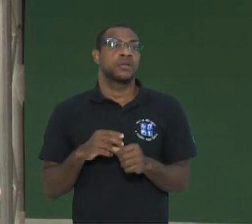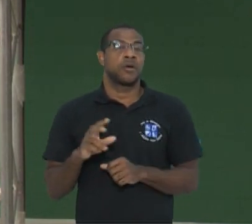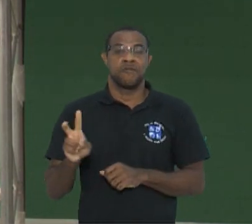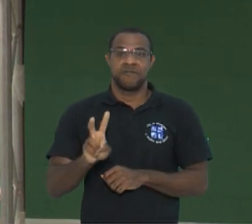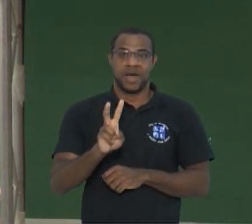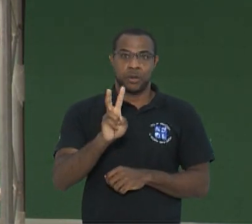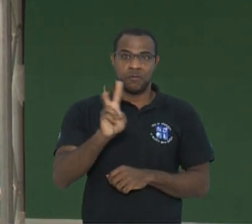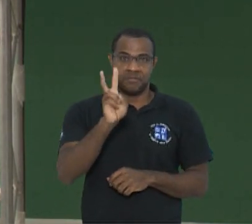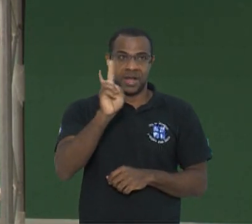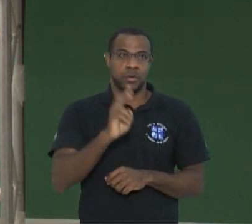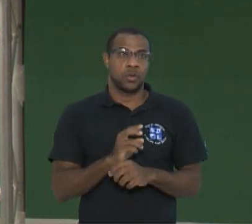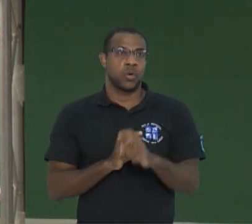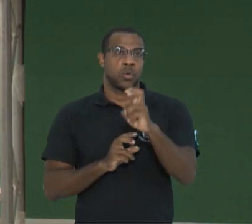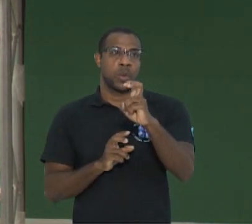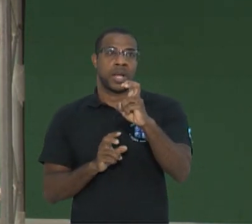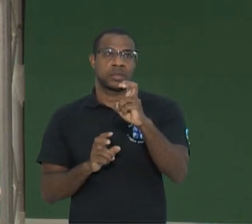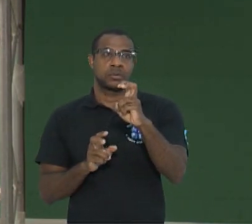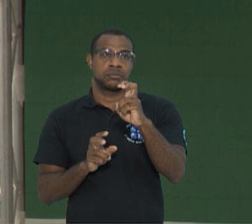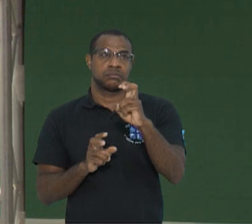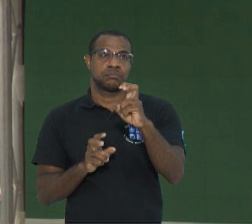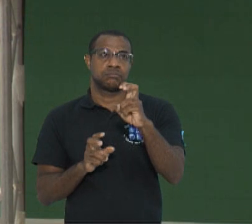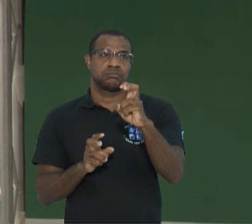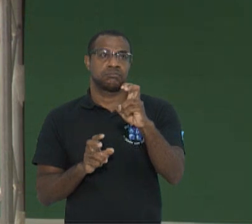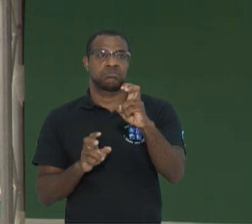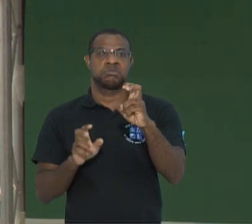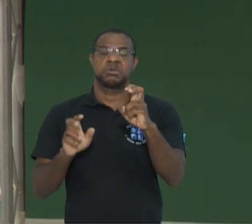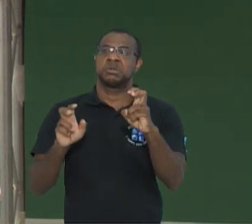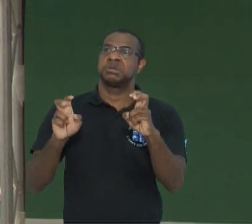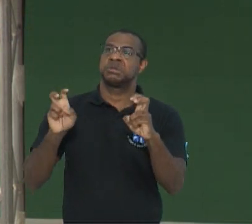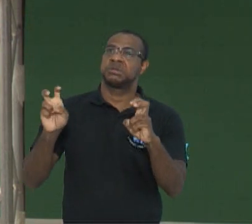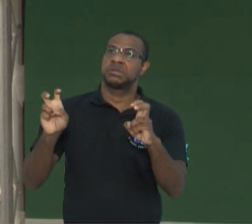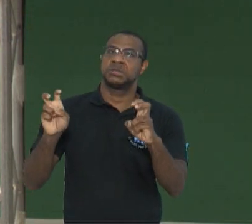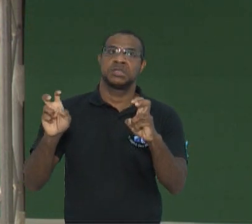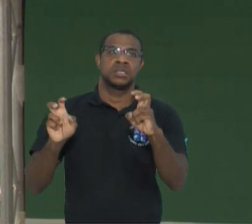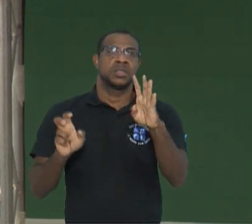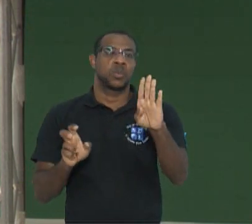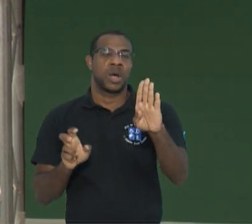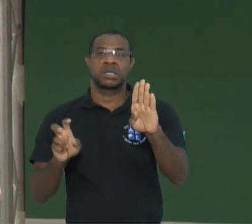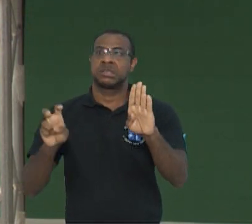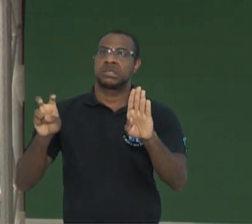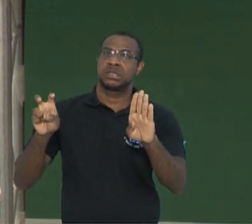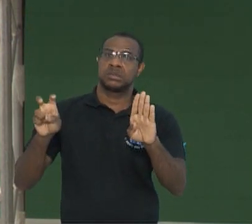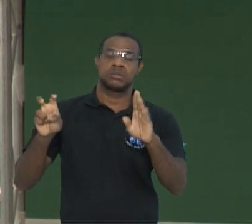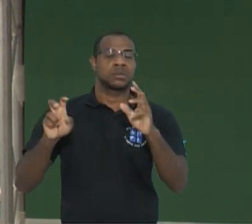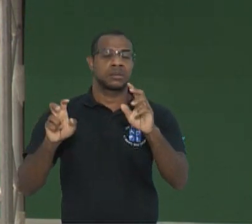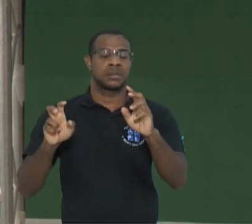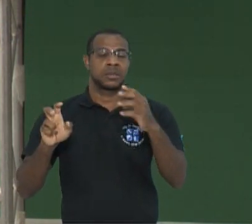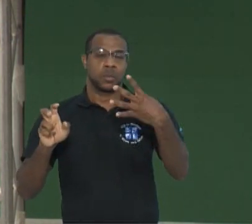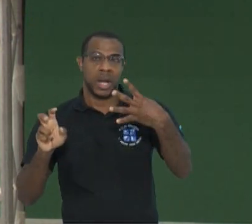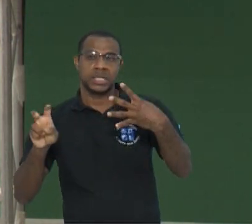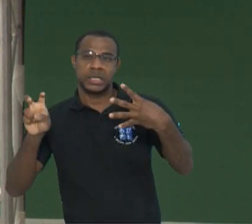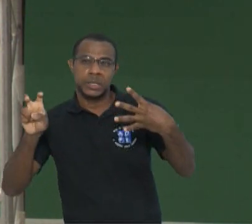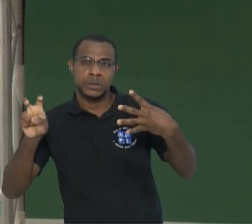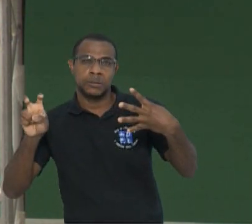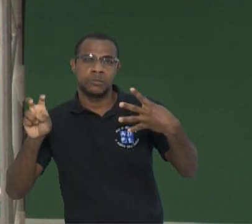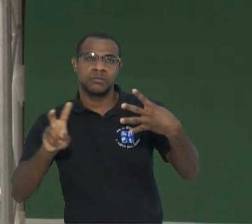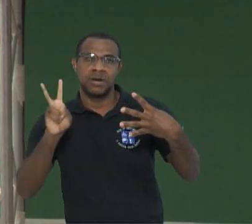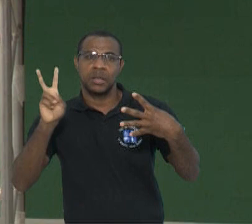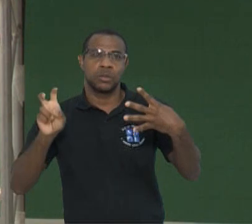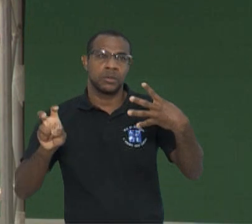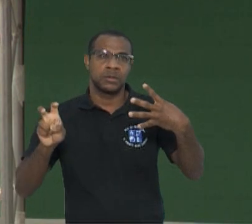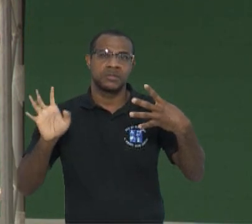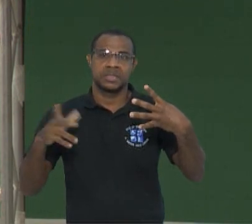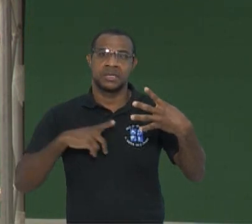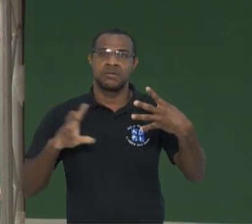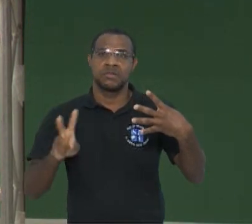5, tá, ok, mas eu não tenho a distância focal, porque a professora já deu a dica no comecinho de que a distância focal é 2